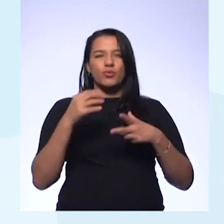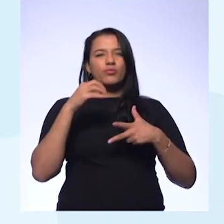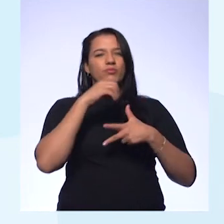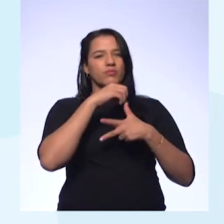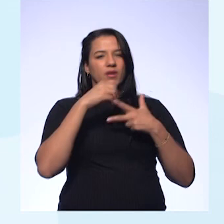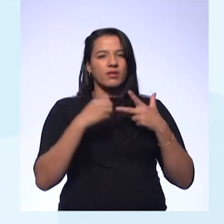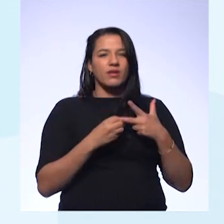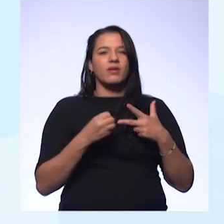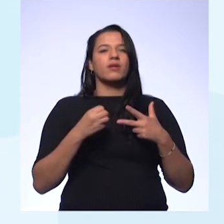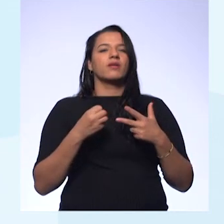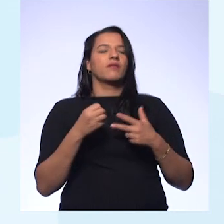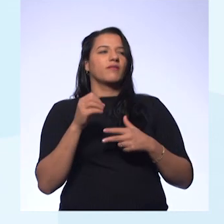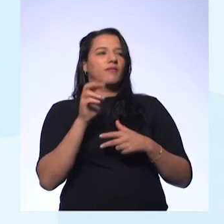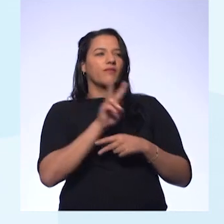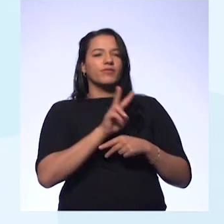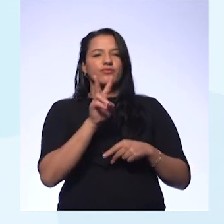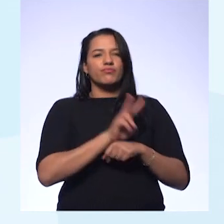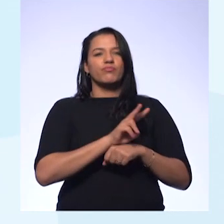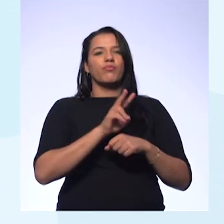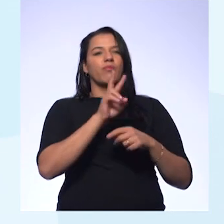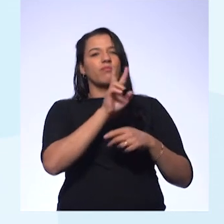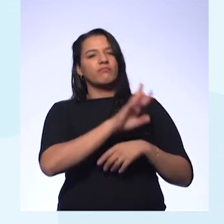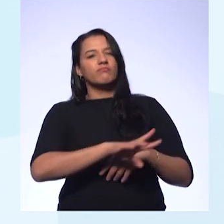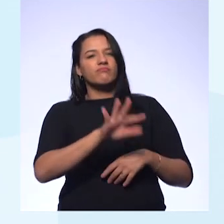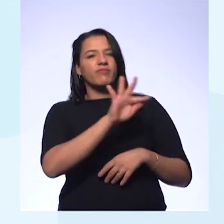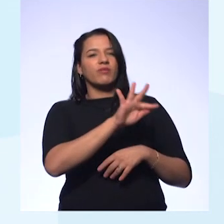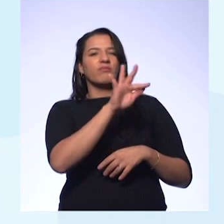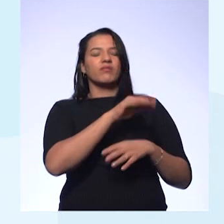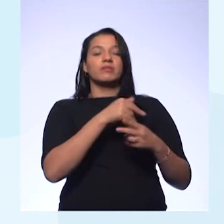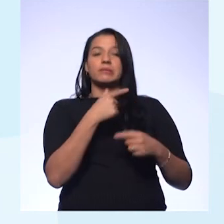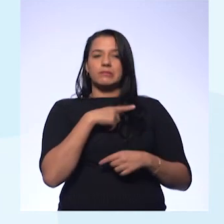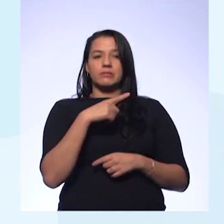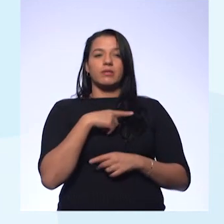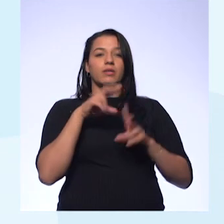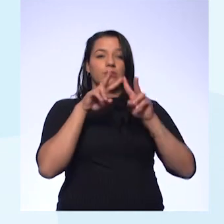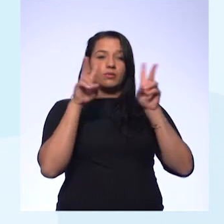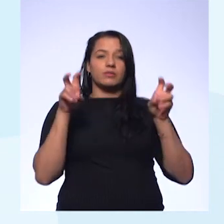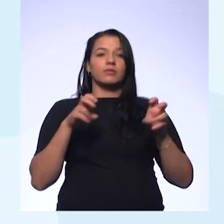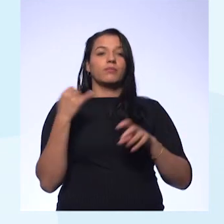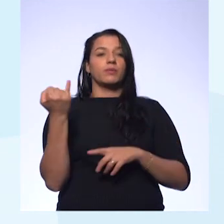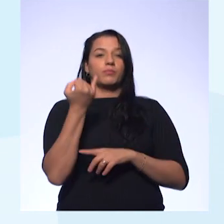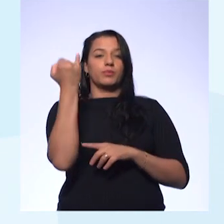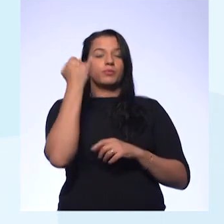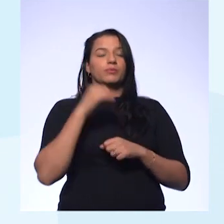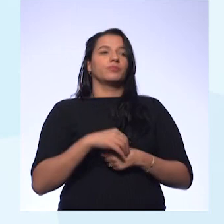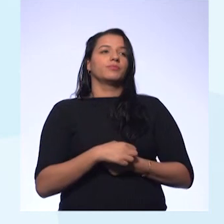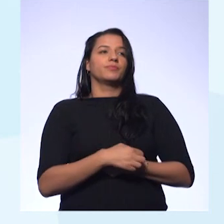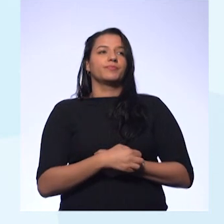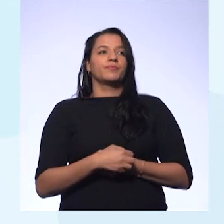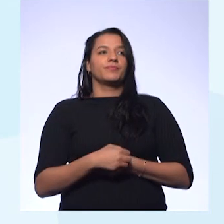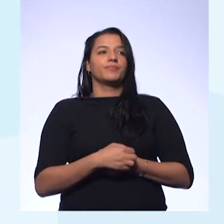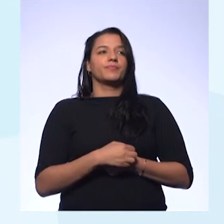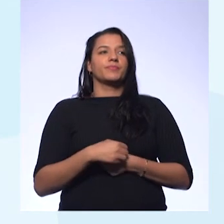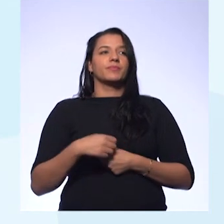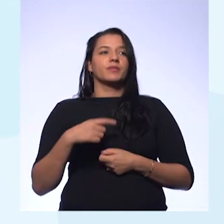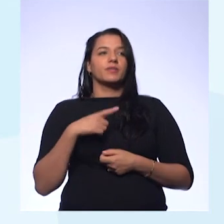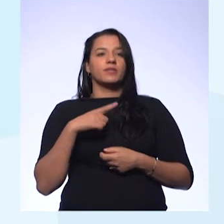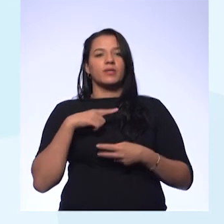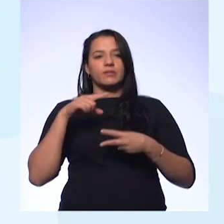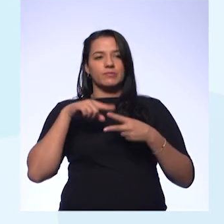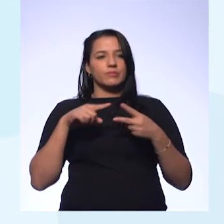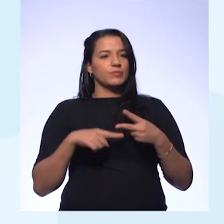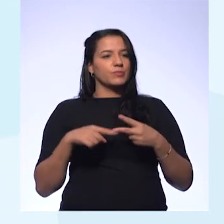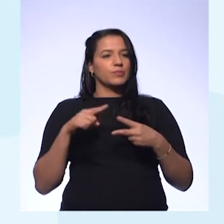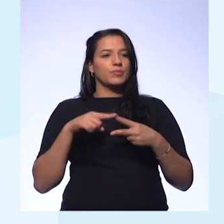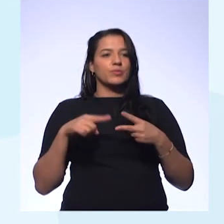interessante a gente já trazer um pouquinho das teorias desses autores para vocês, tá? Então, são duas visões clássicas